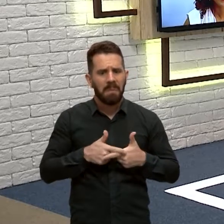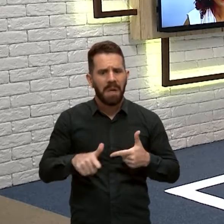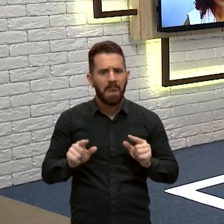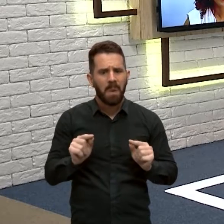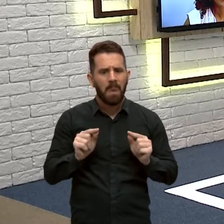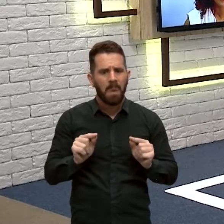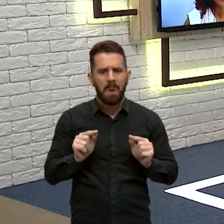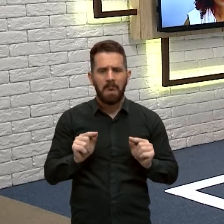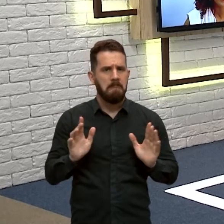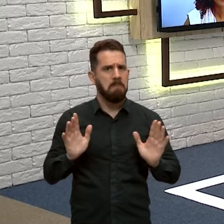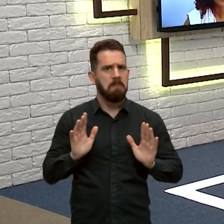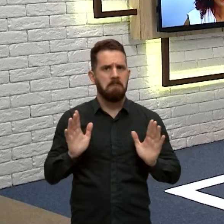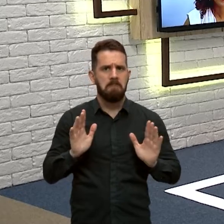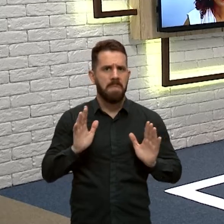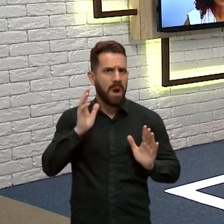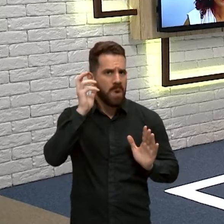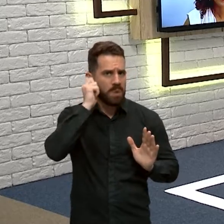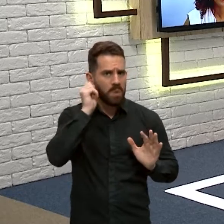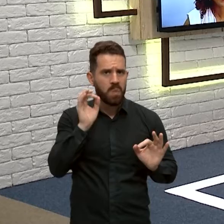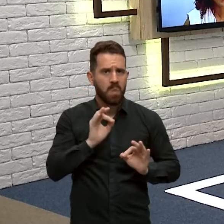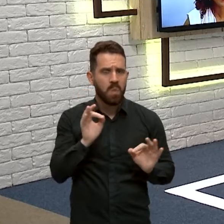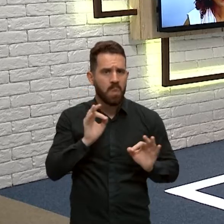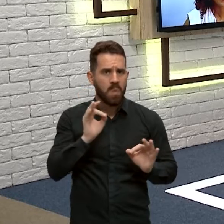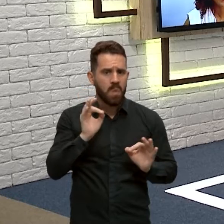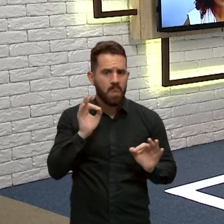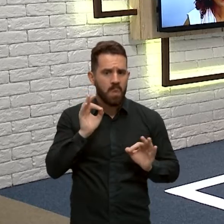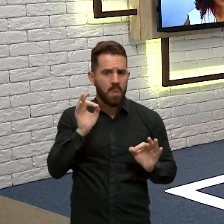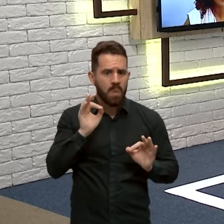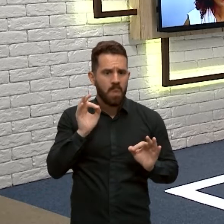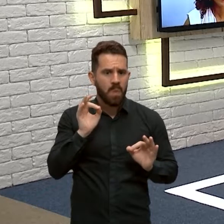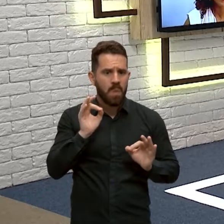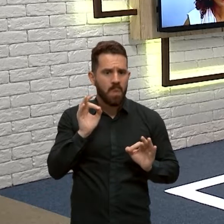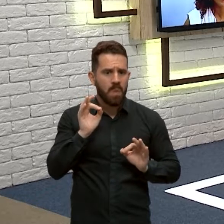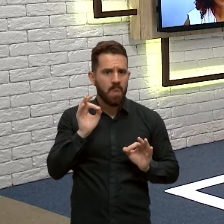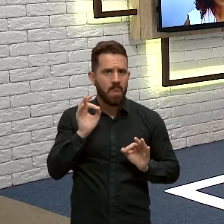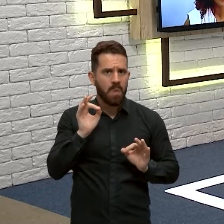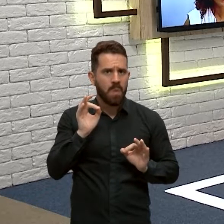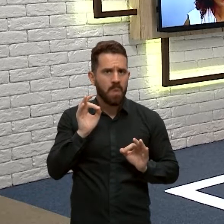Vamos... Não te escutamos. Não te escutamos ainda, Pauliane.